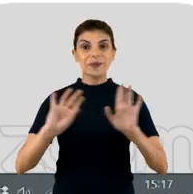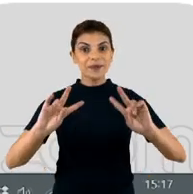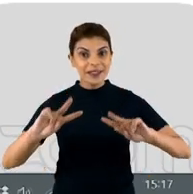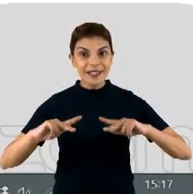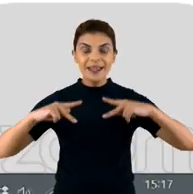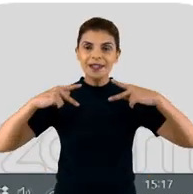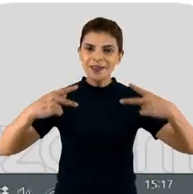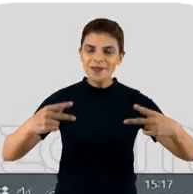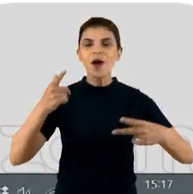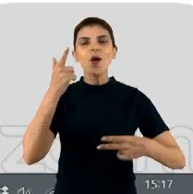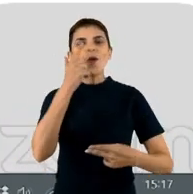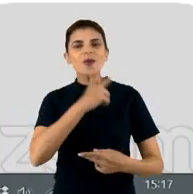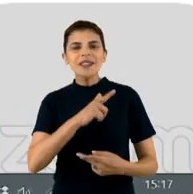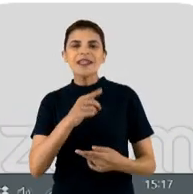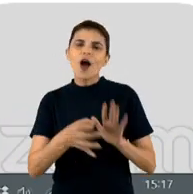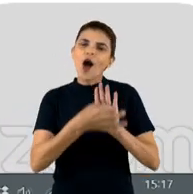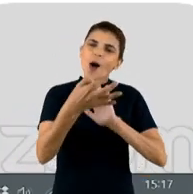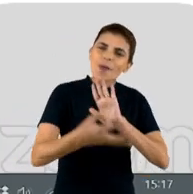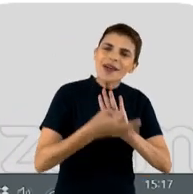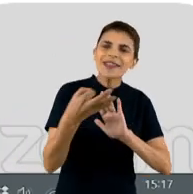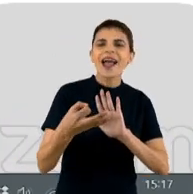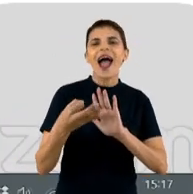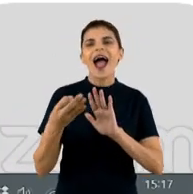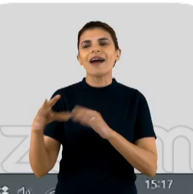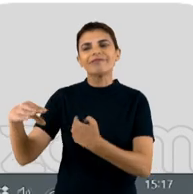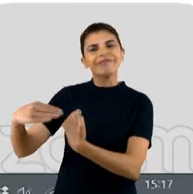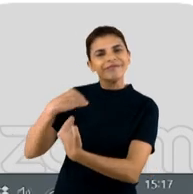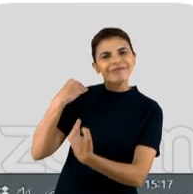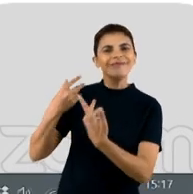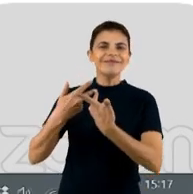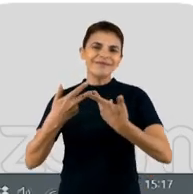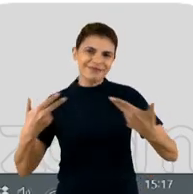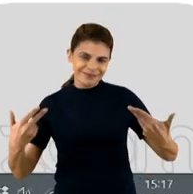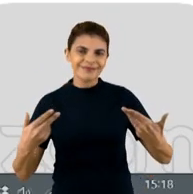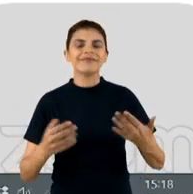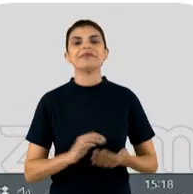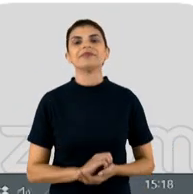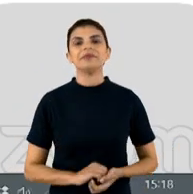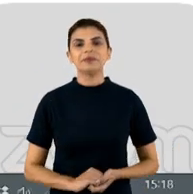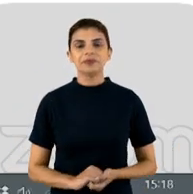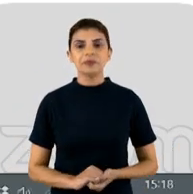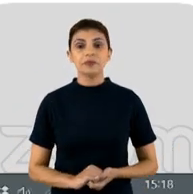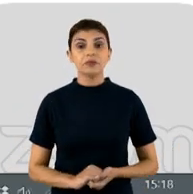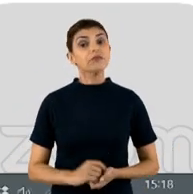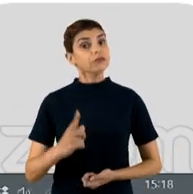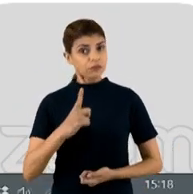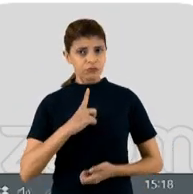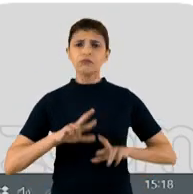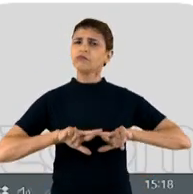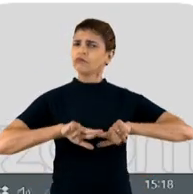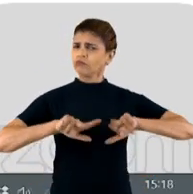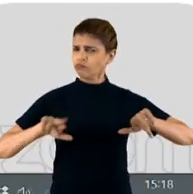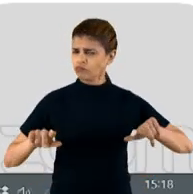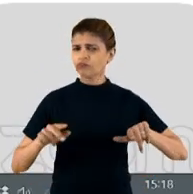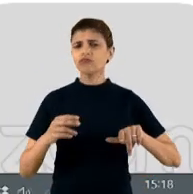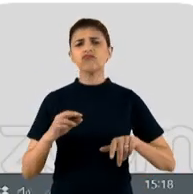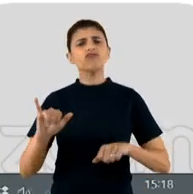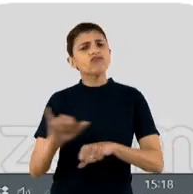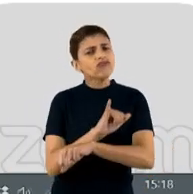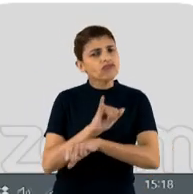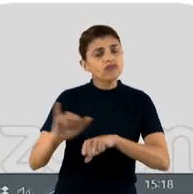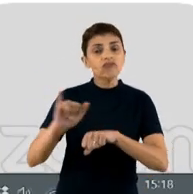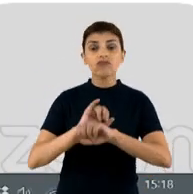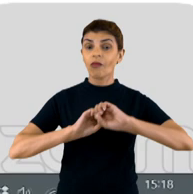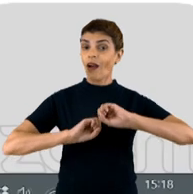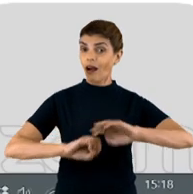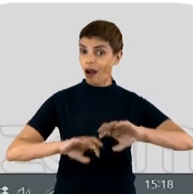disponibilizamos um link para qualificação da aula, comentários e sugestões. Nós tivemos diferentes formas de ministrar